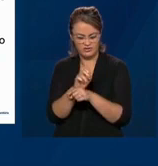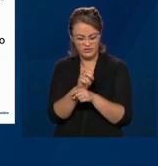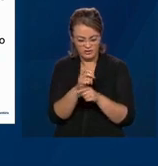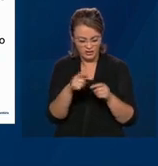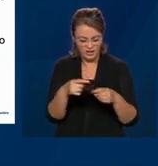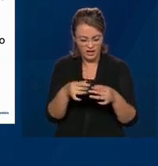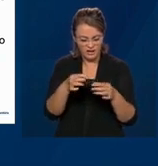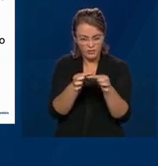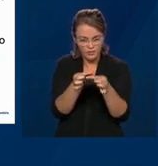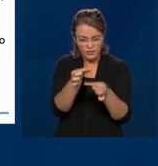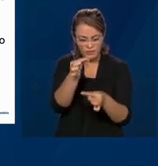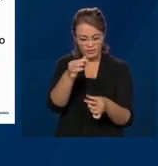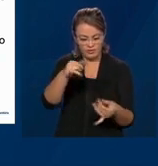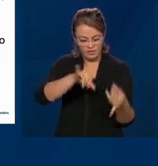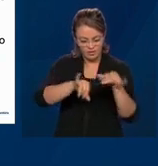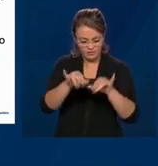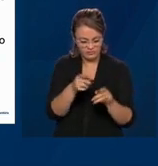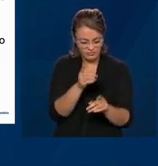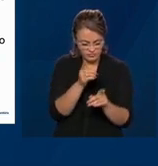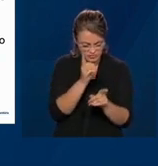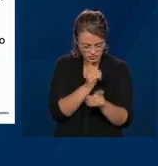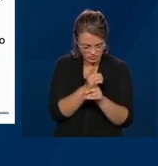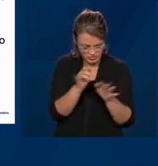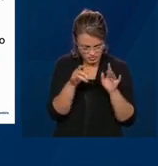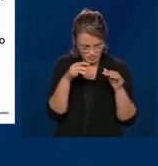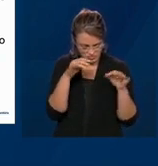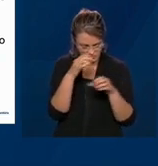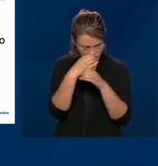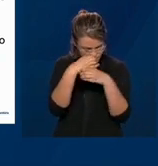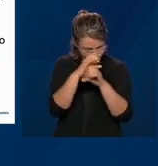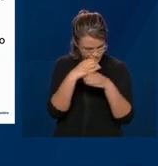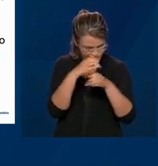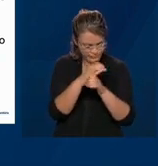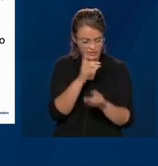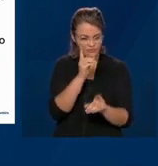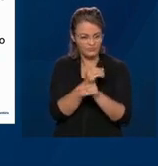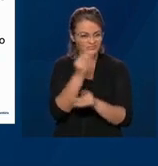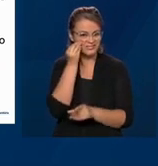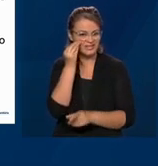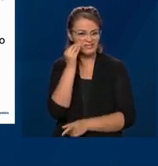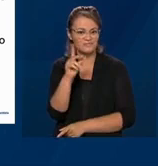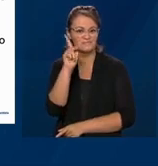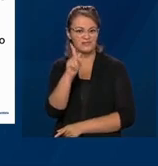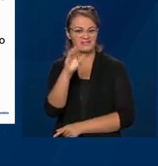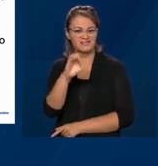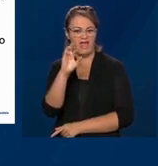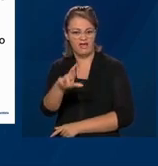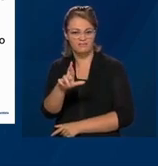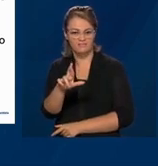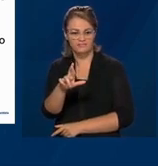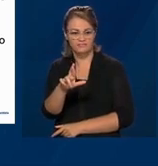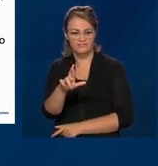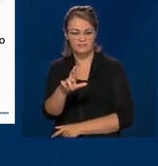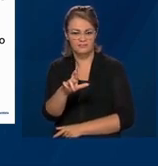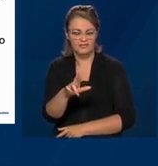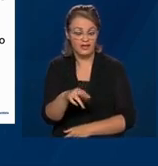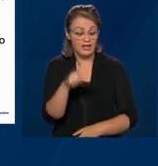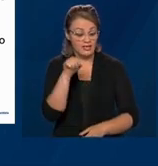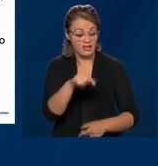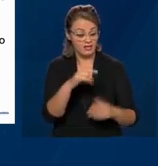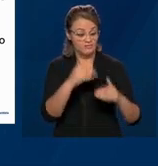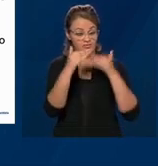in vitro e identificados pela técnica de PCR. Essa parte do desenvolvimento da vacina mostra